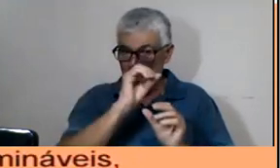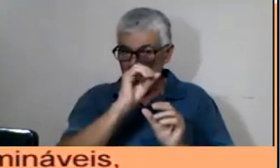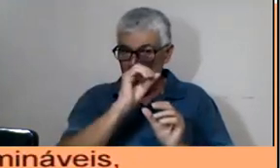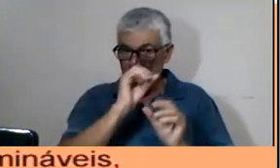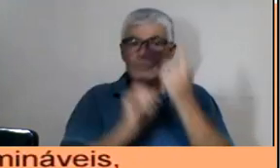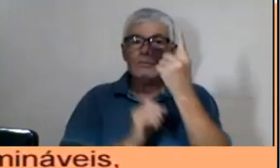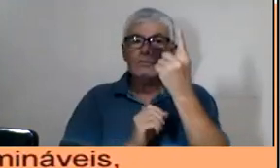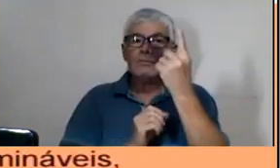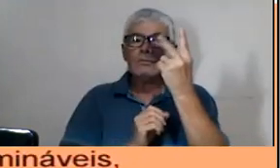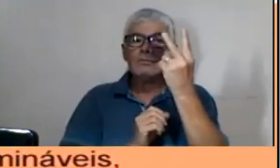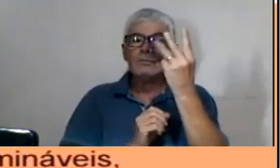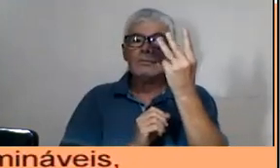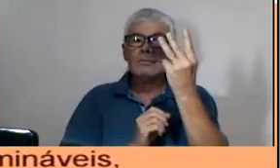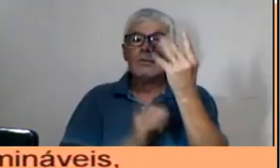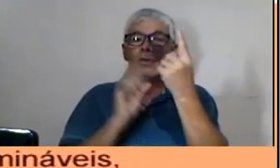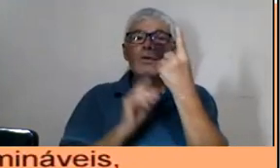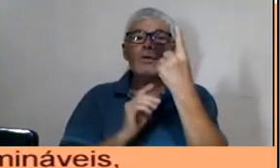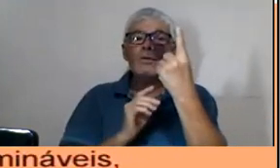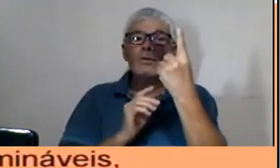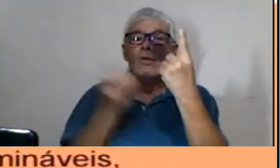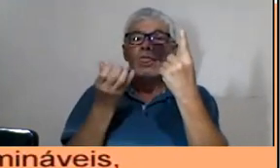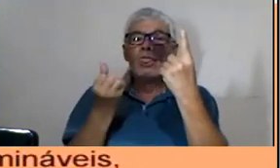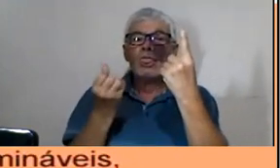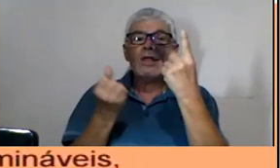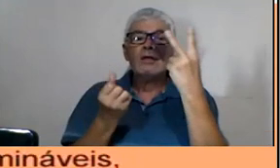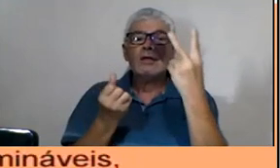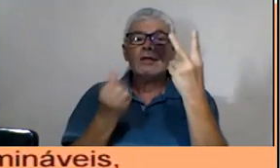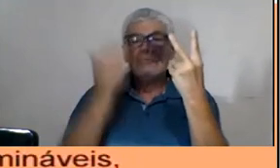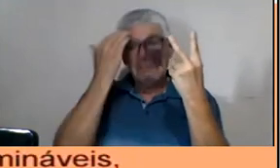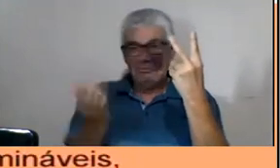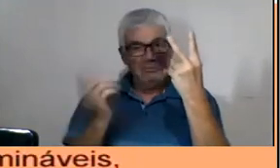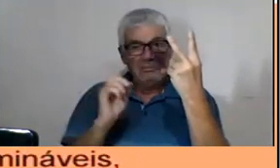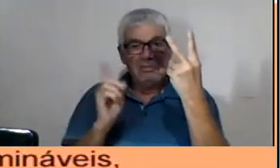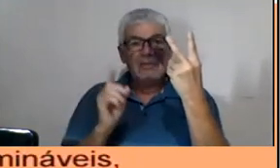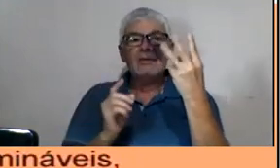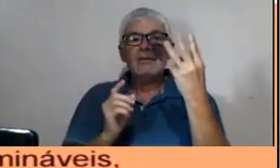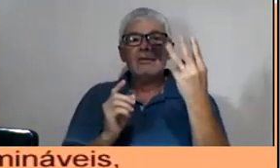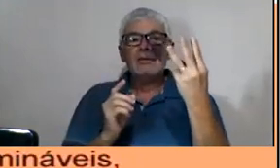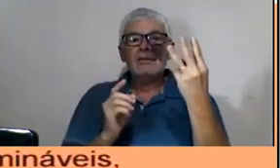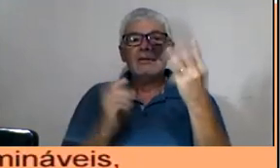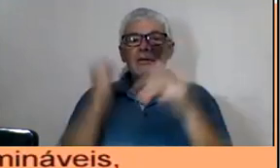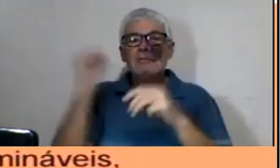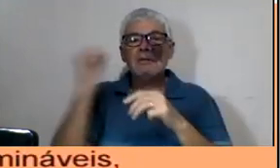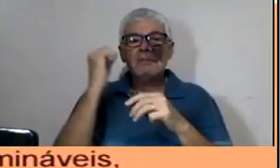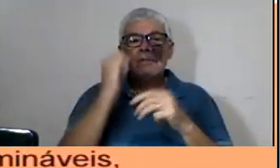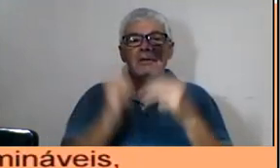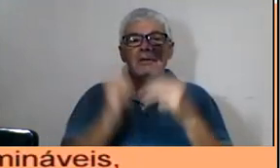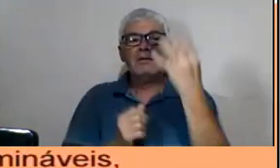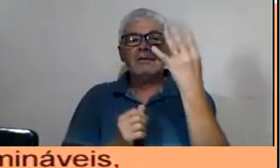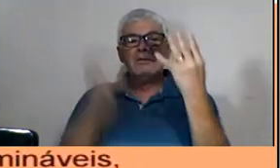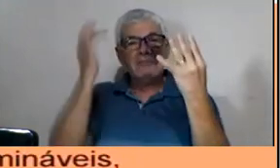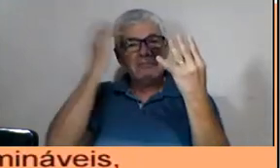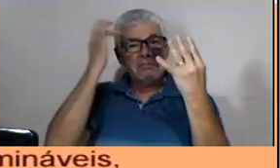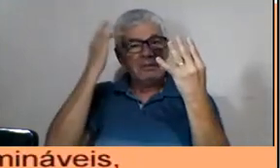não conheceram o templo. E os mais velhos já estavam assim, para lá de Bagdá, né? Já estavam